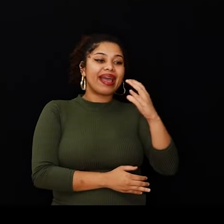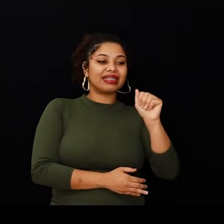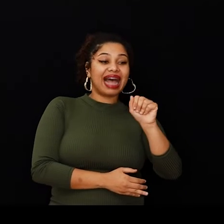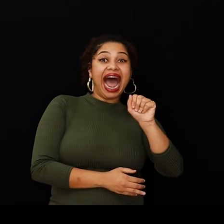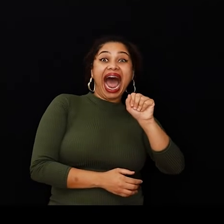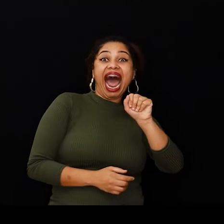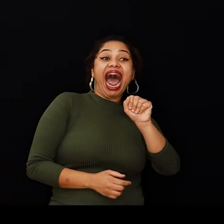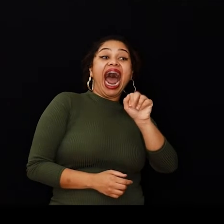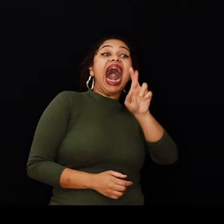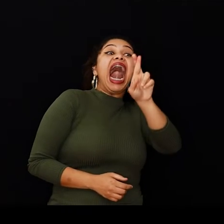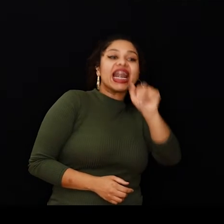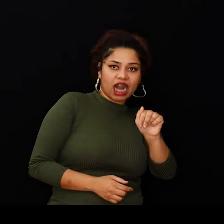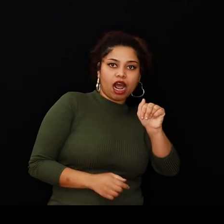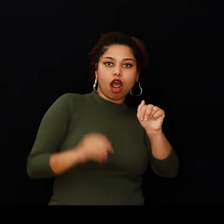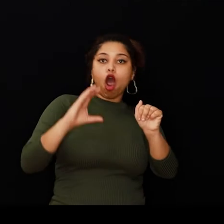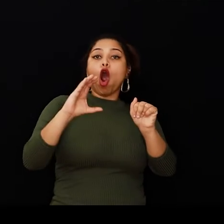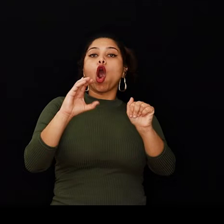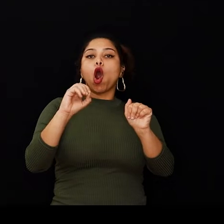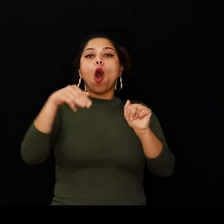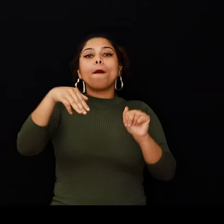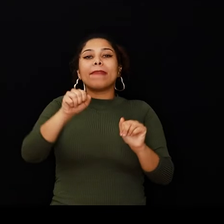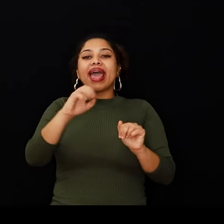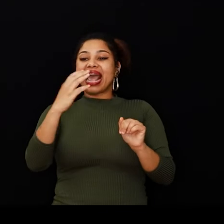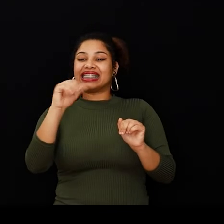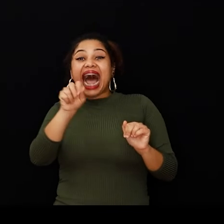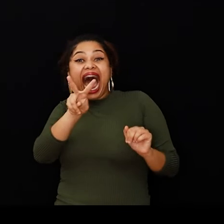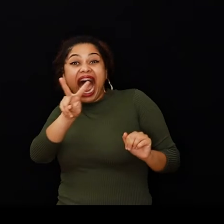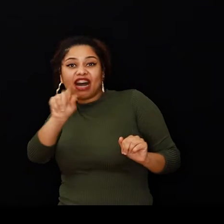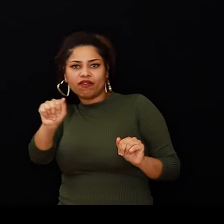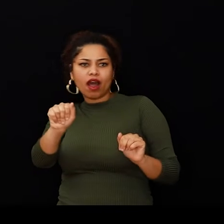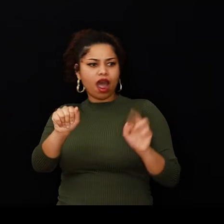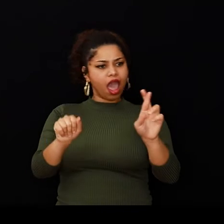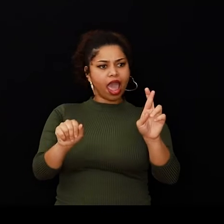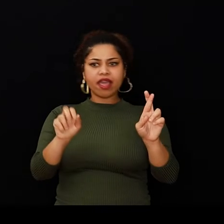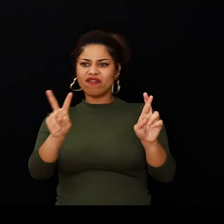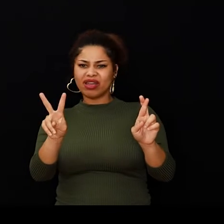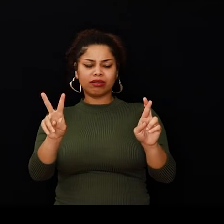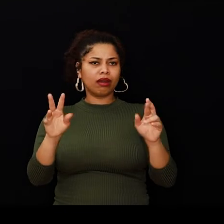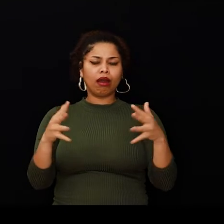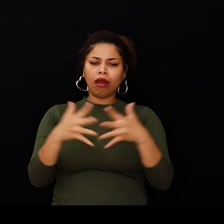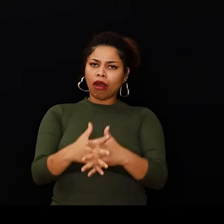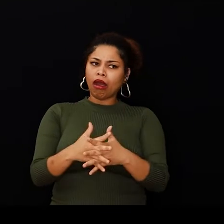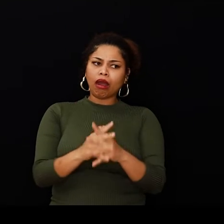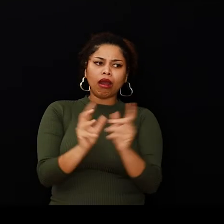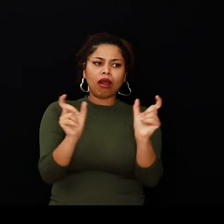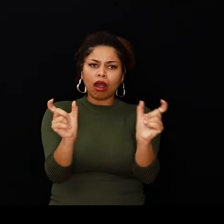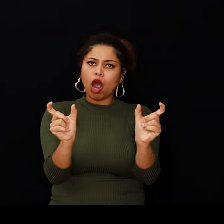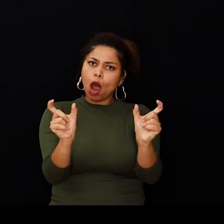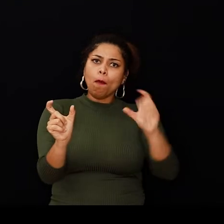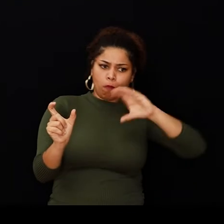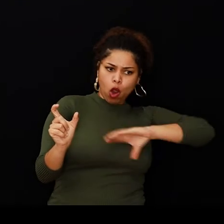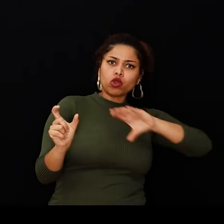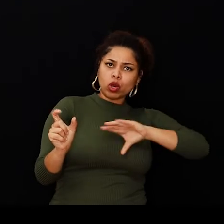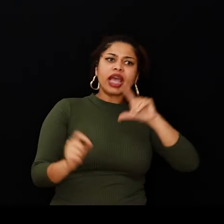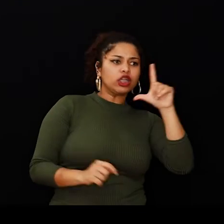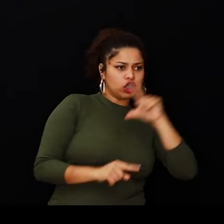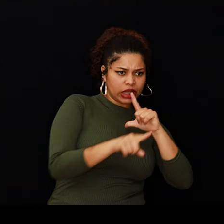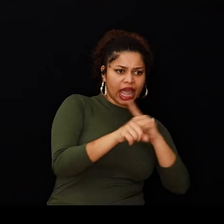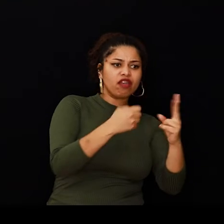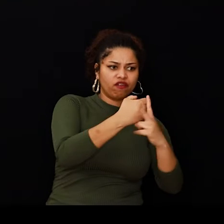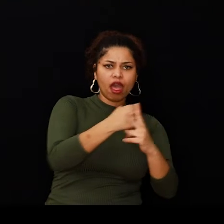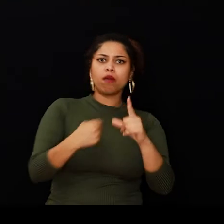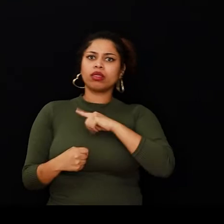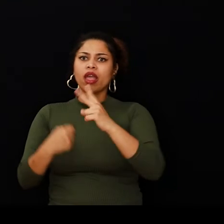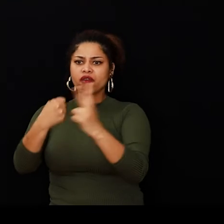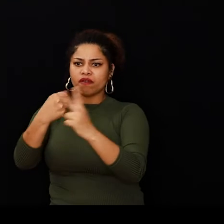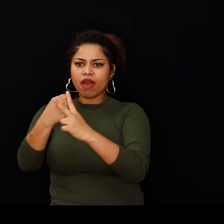começara. E é engraçado que isso foi algo que eu não falei antes, mas também é um momento no